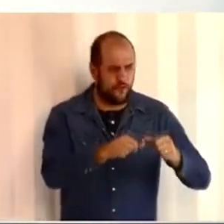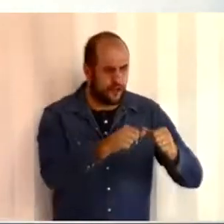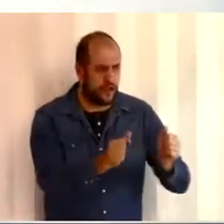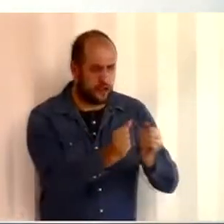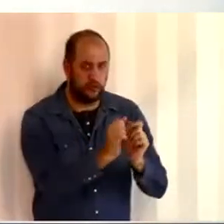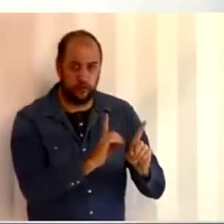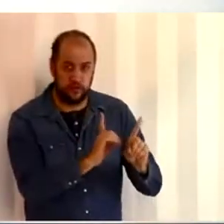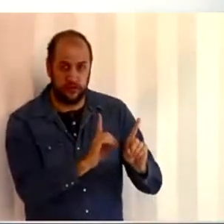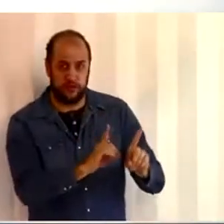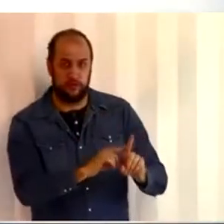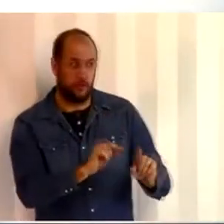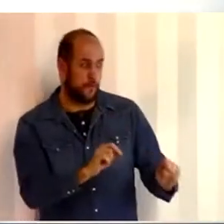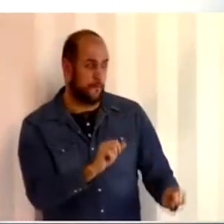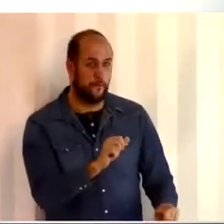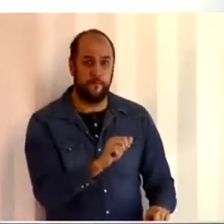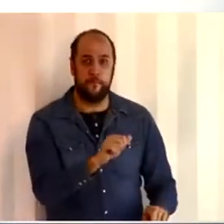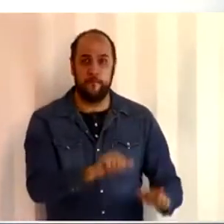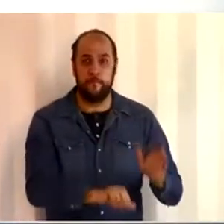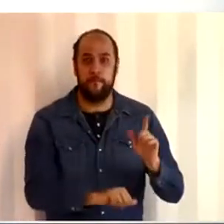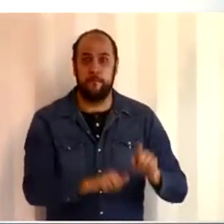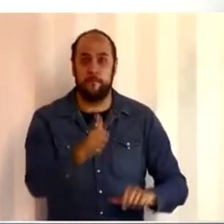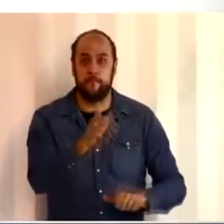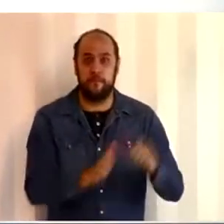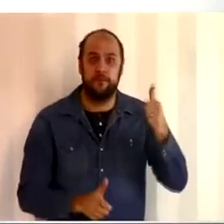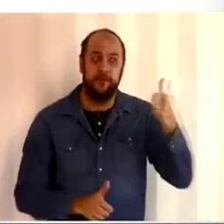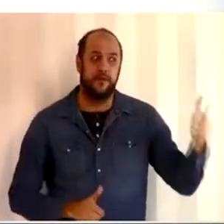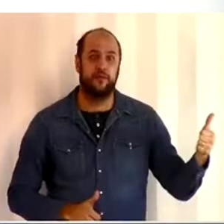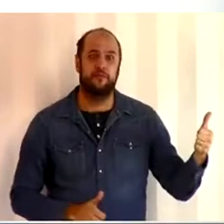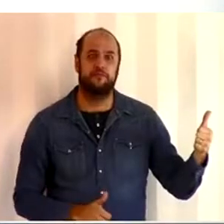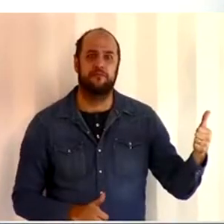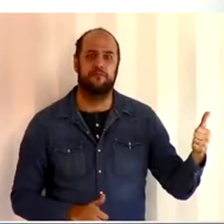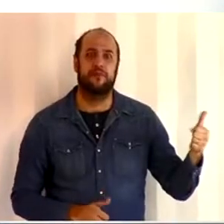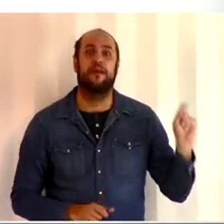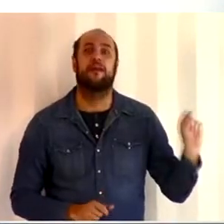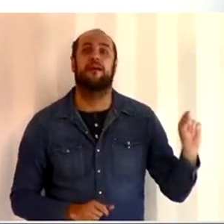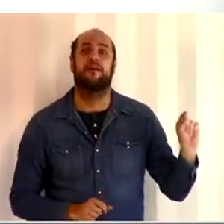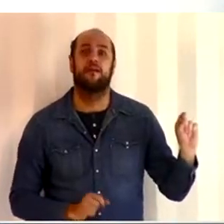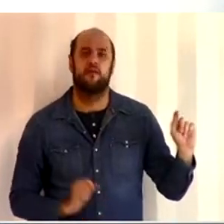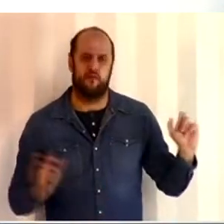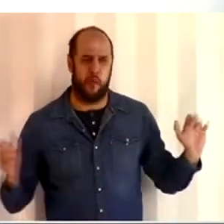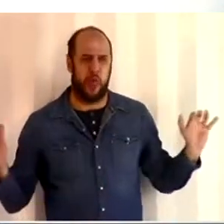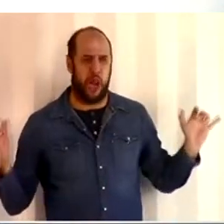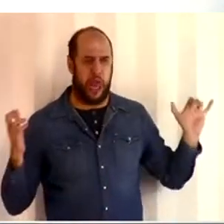seus discípulos, quem chegou primeiro lá? Uma multidão.